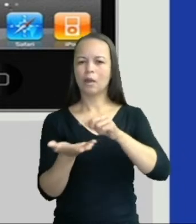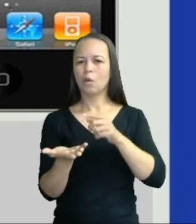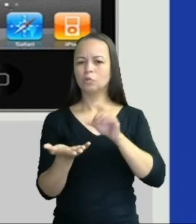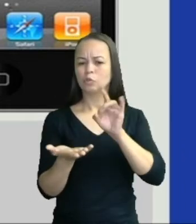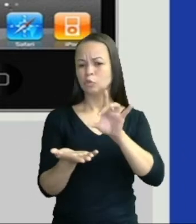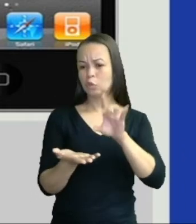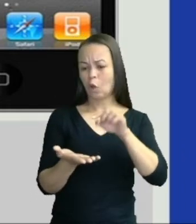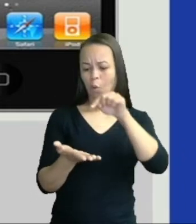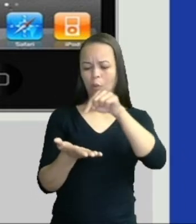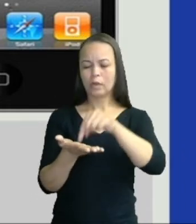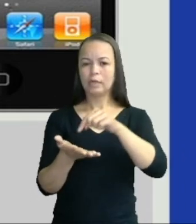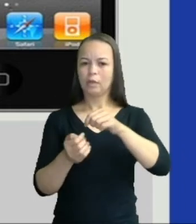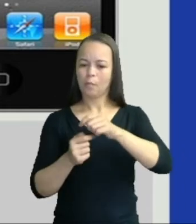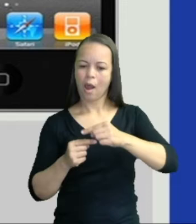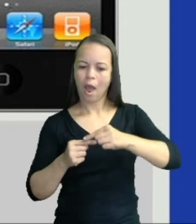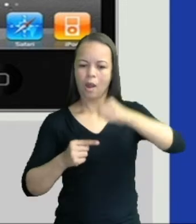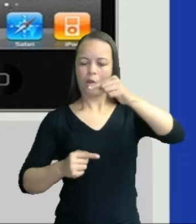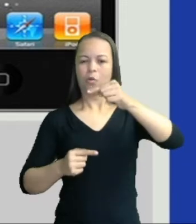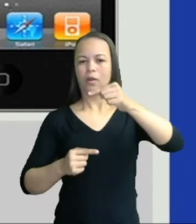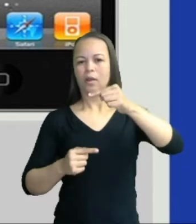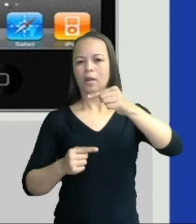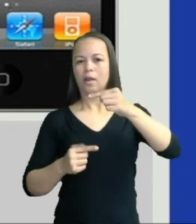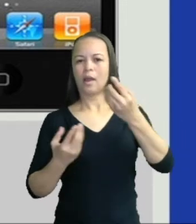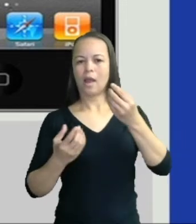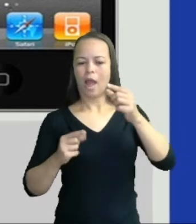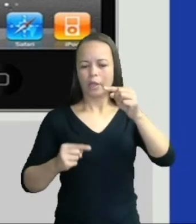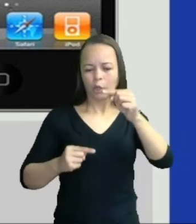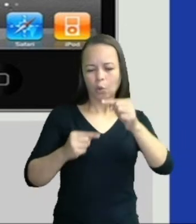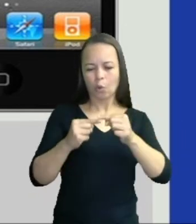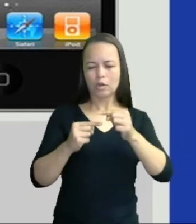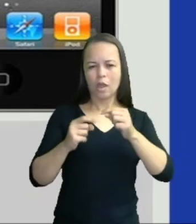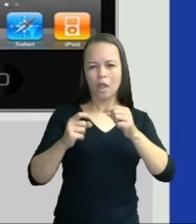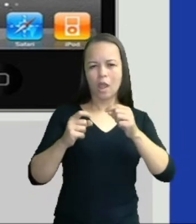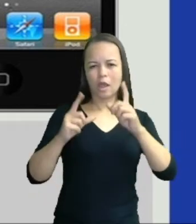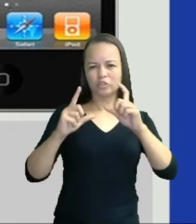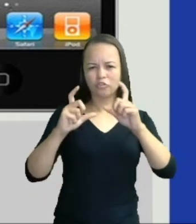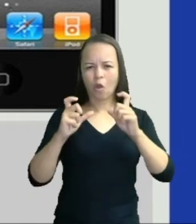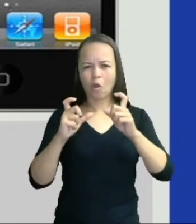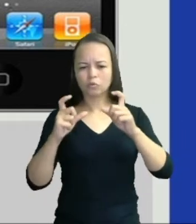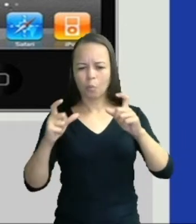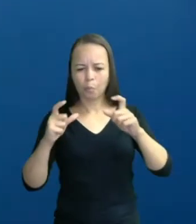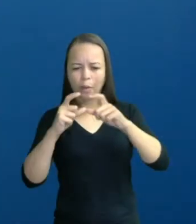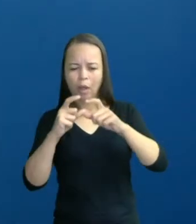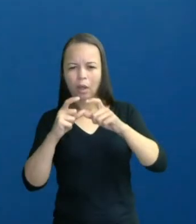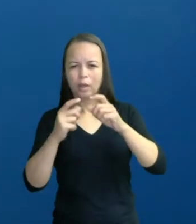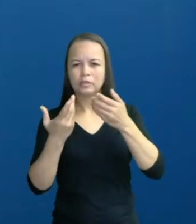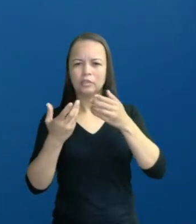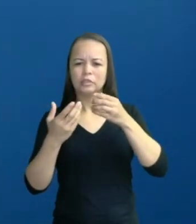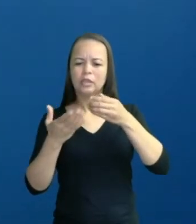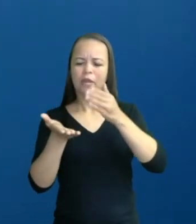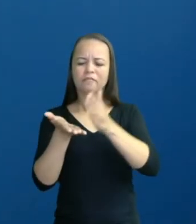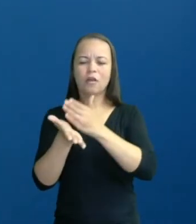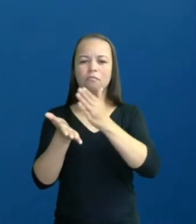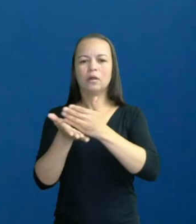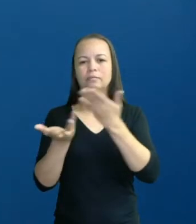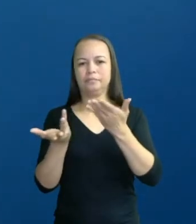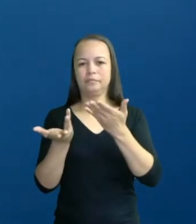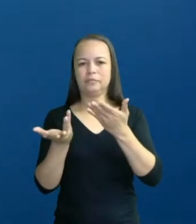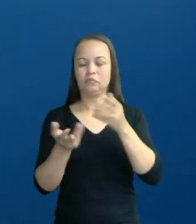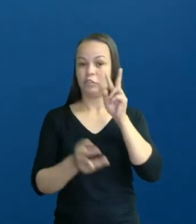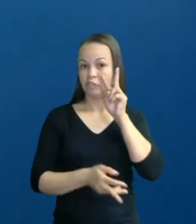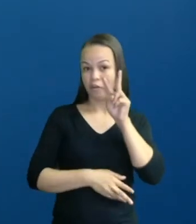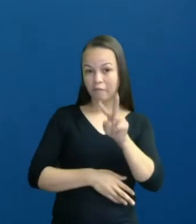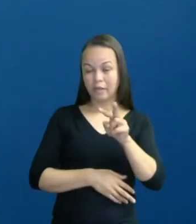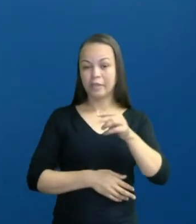certo? Onde você não precisa dos botões para poder acessar o seu celular,